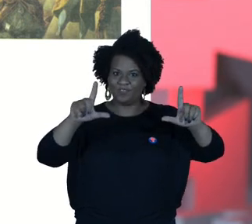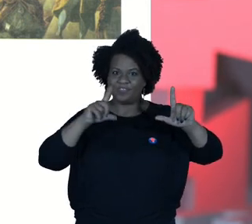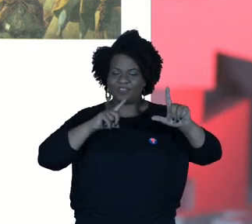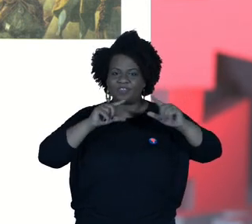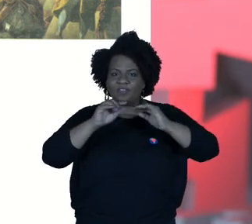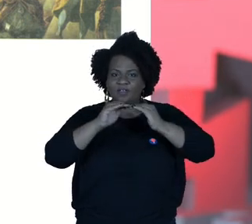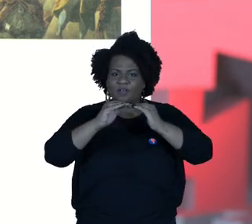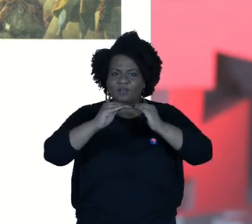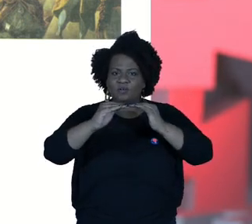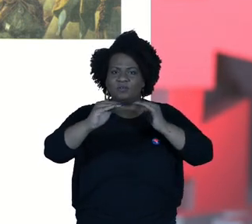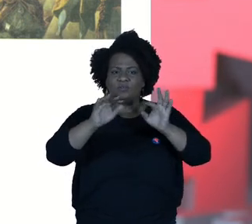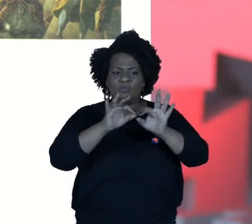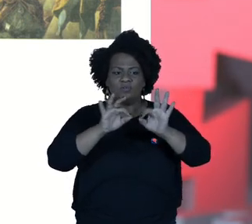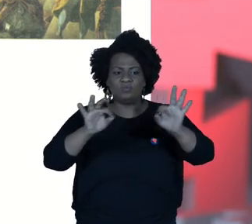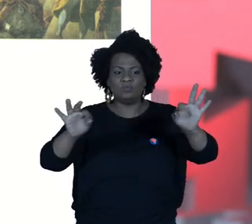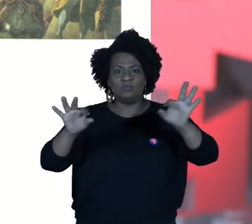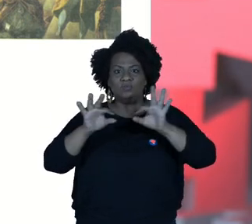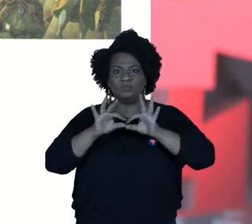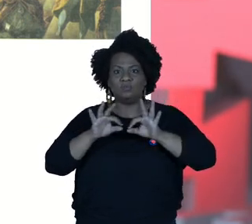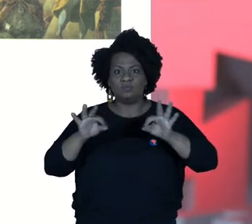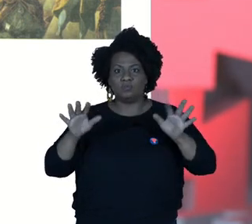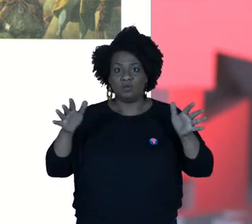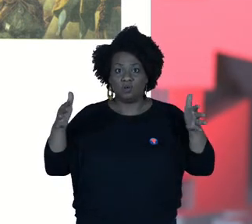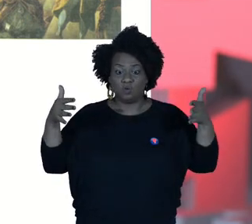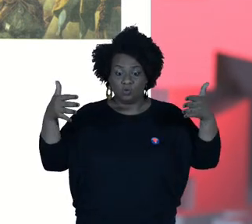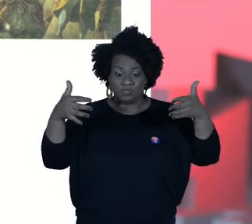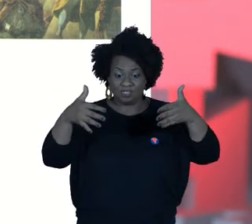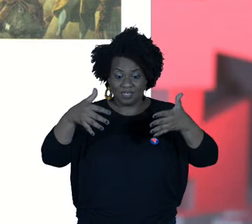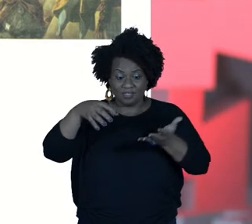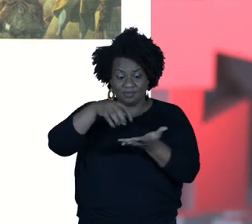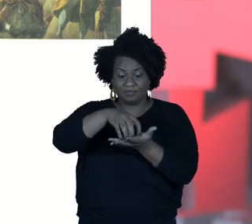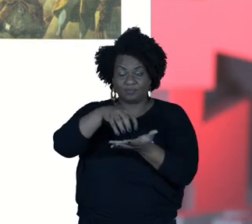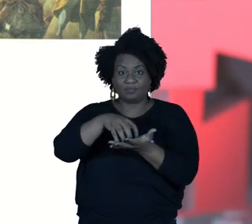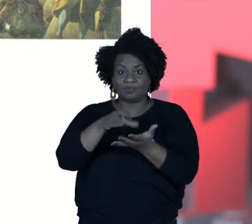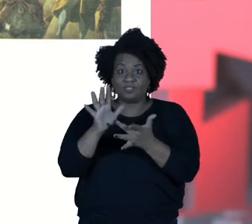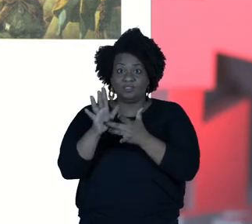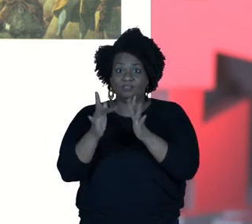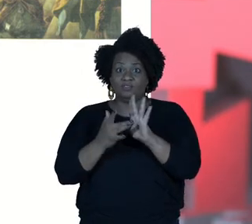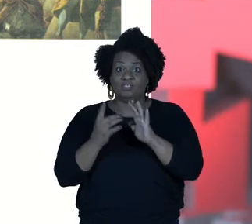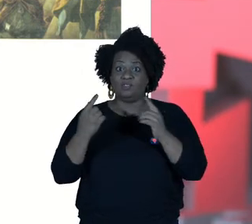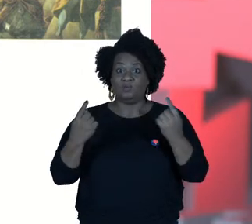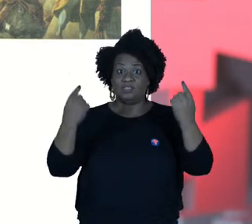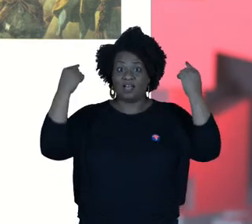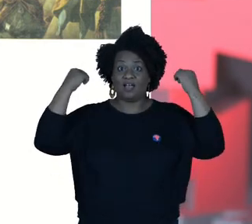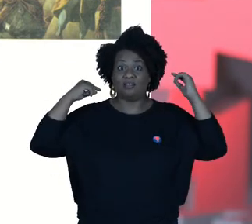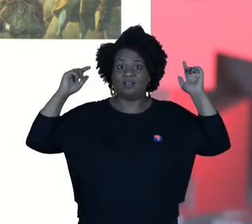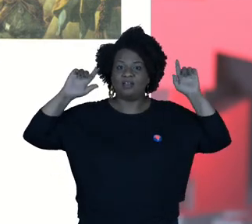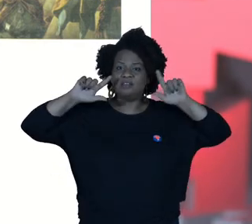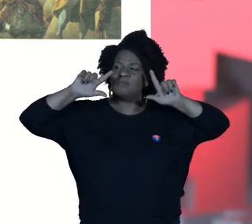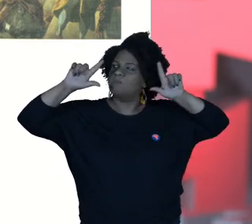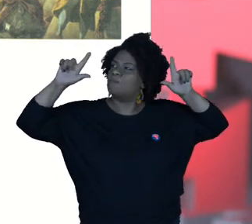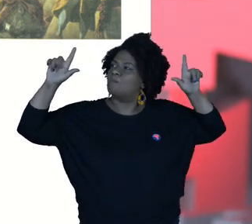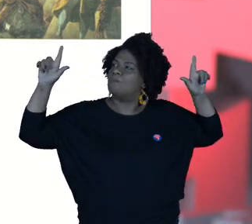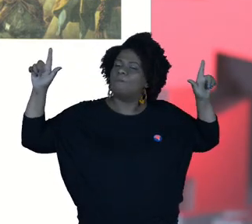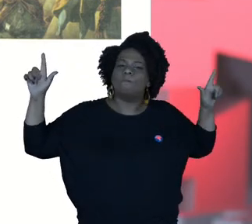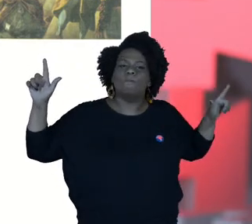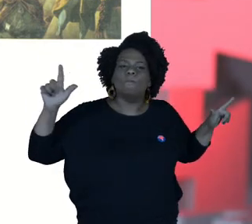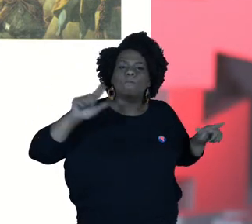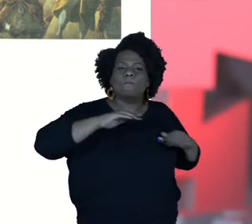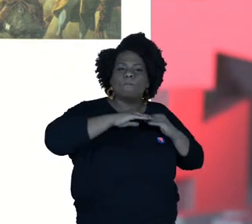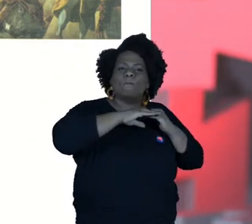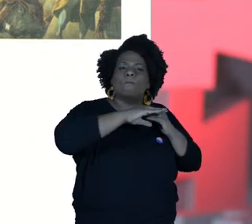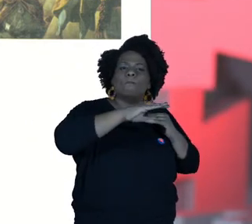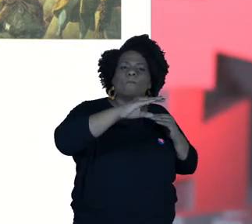fuga se dirigindo para esse centro, atrás de Jesus, um espaço que se abre para o infinito e uma